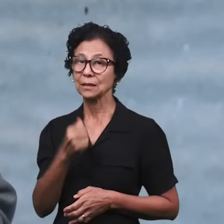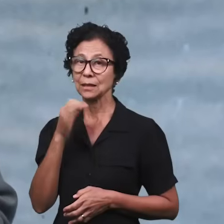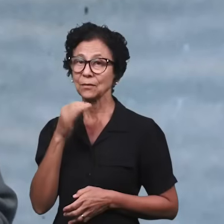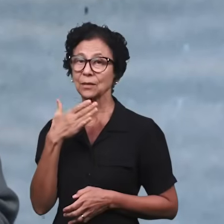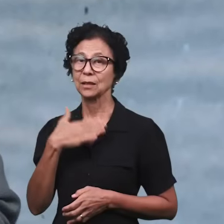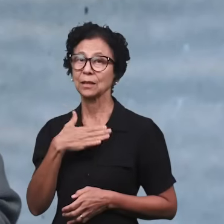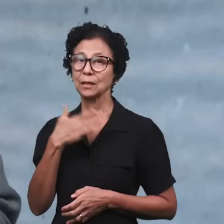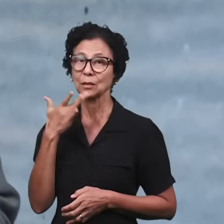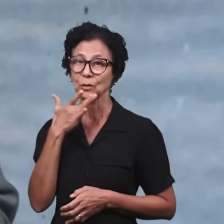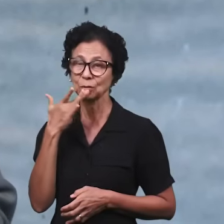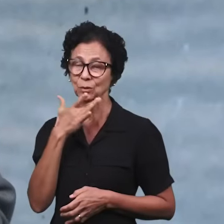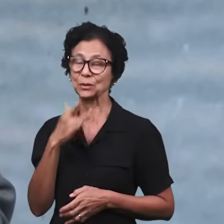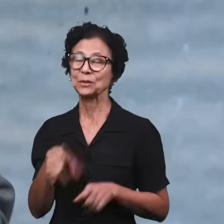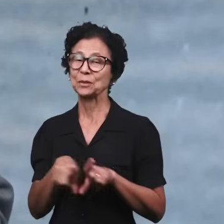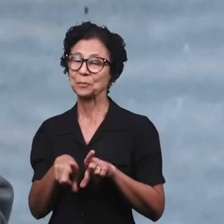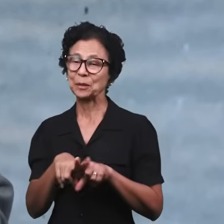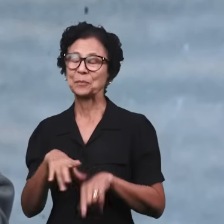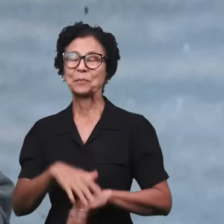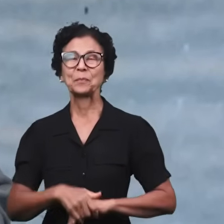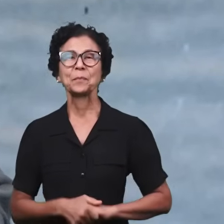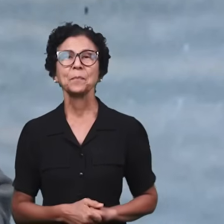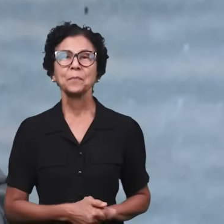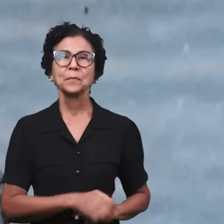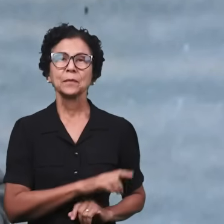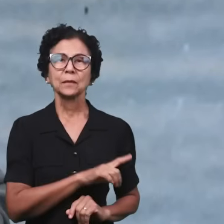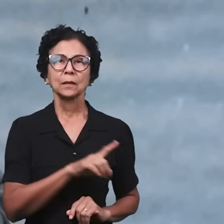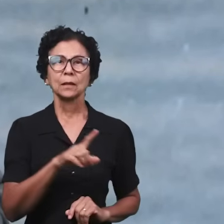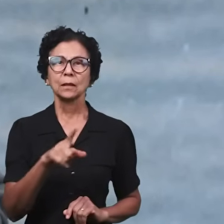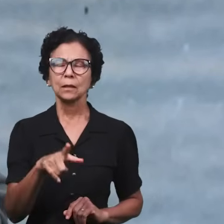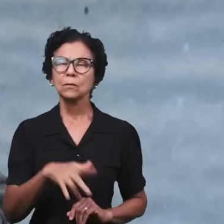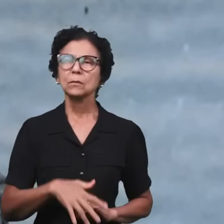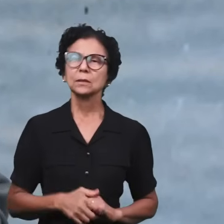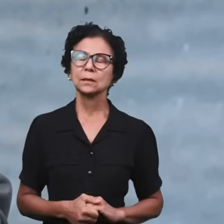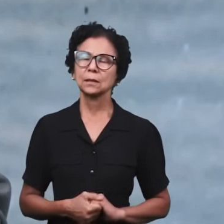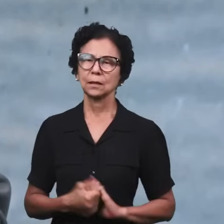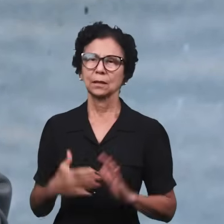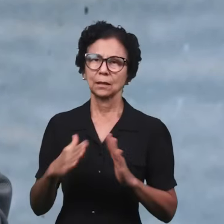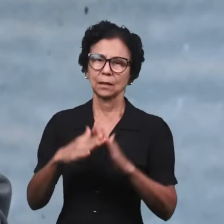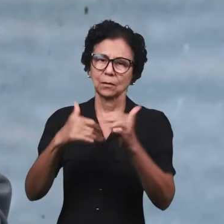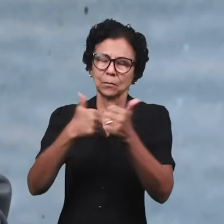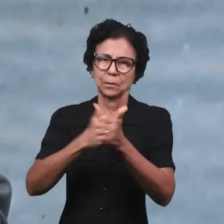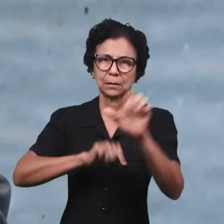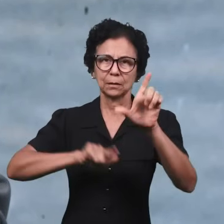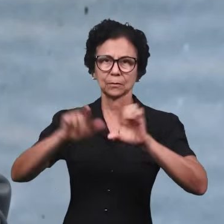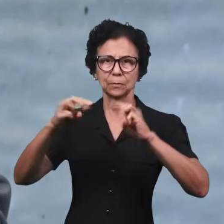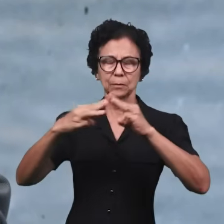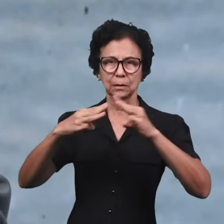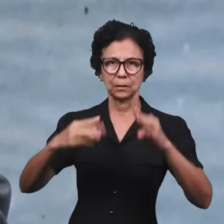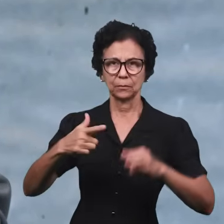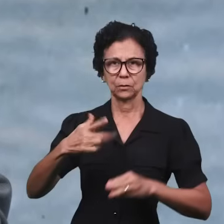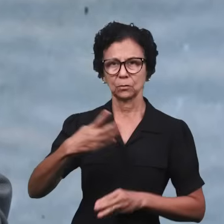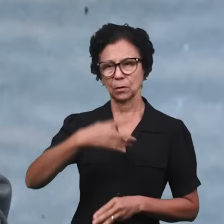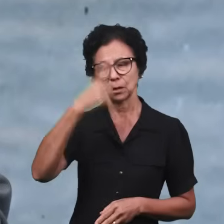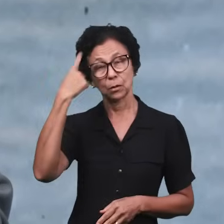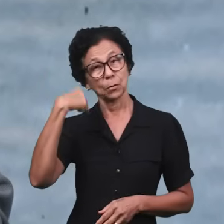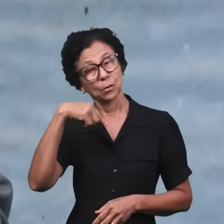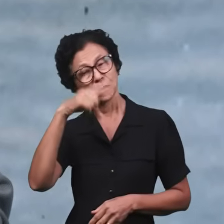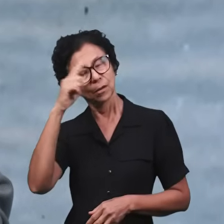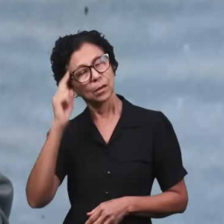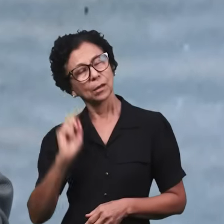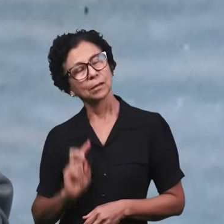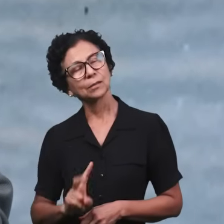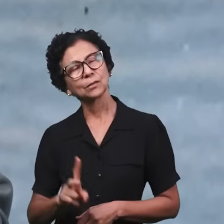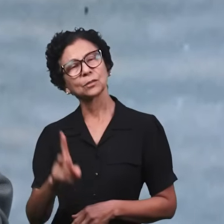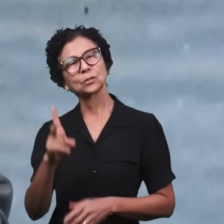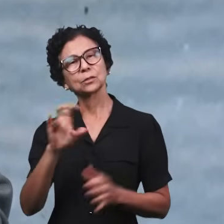que está em casa, se está no sistema multiplataforma, está acompanhando a TV Manaim 24 horas, continue